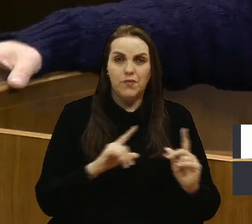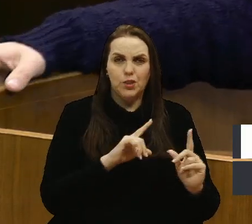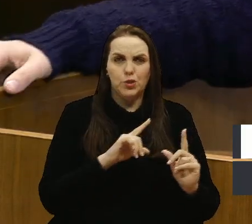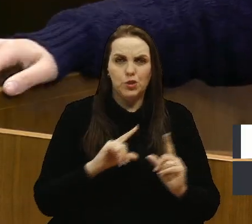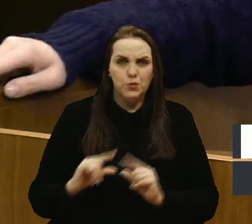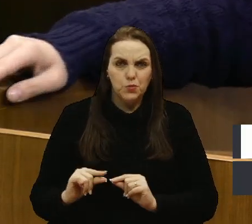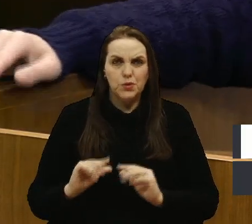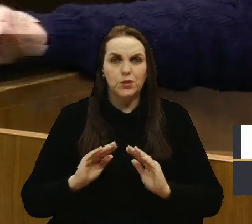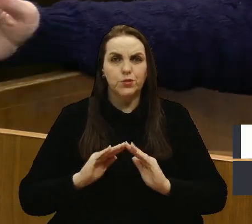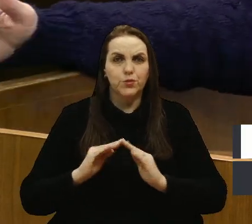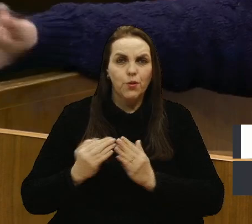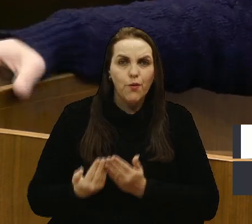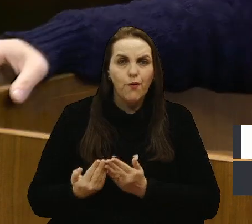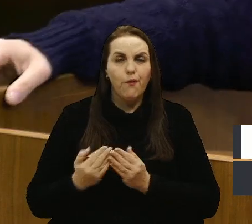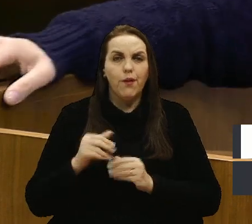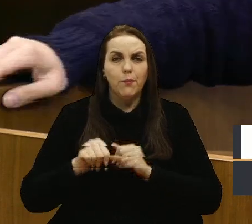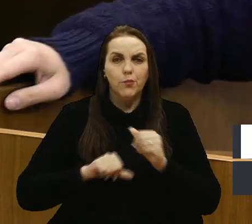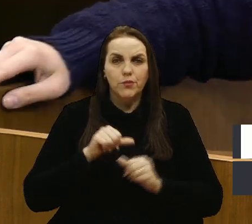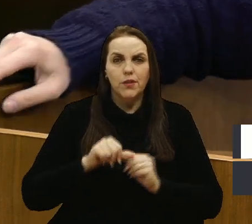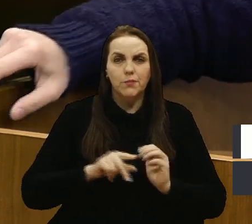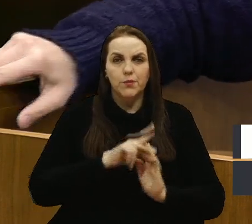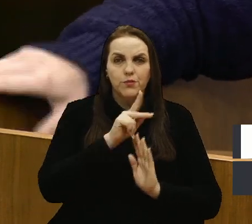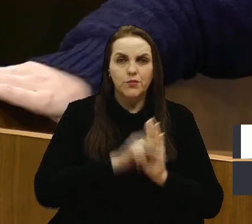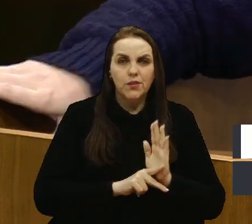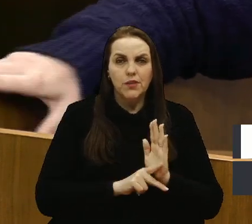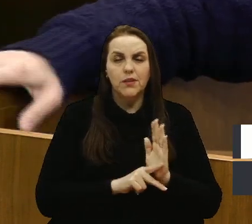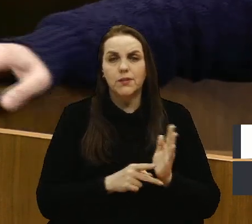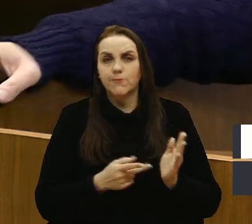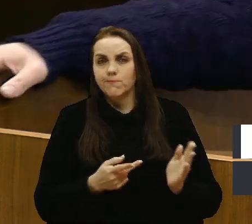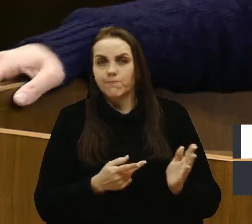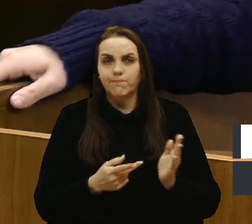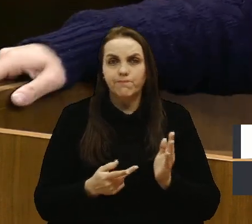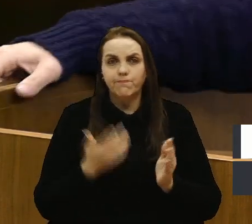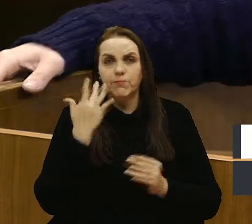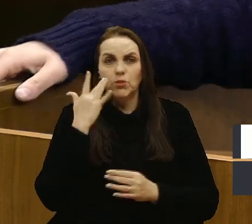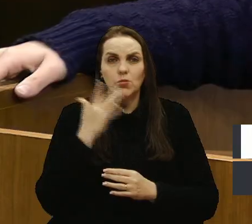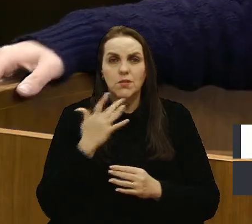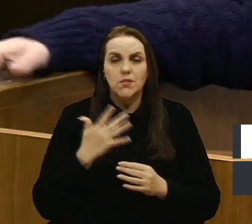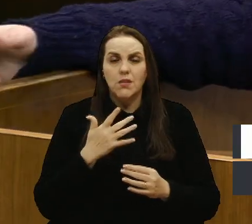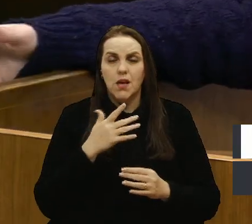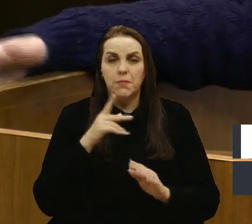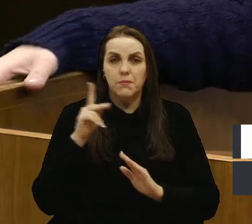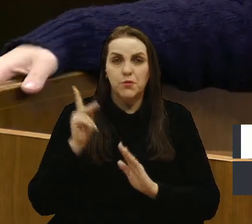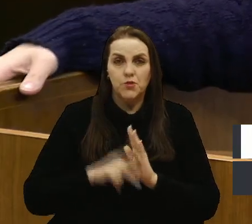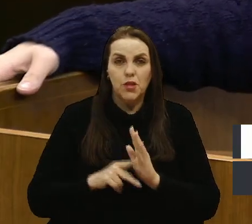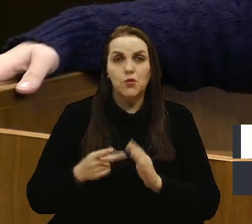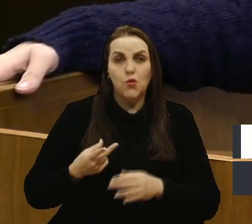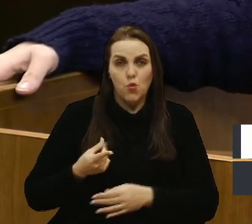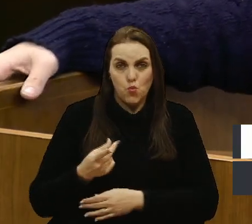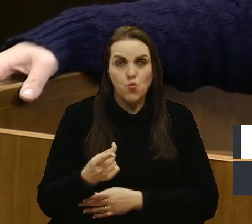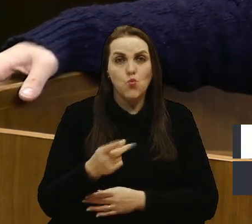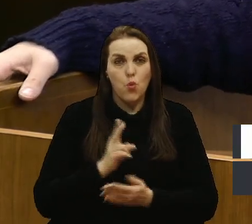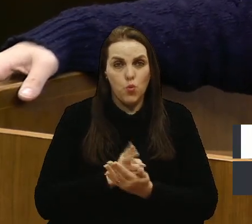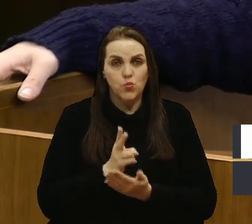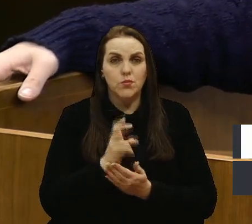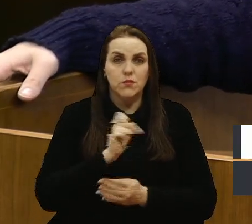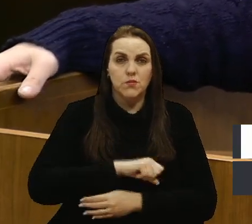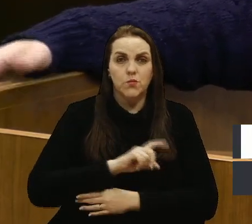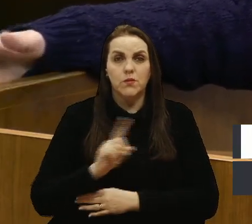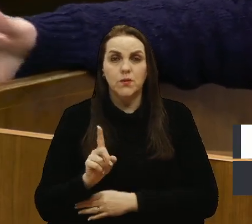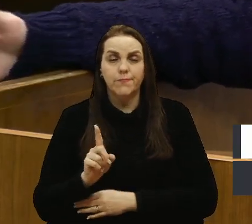de escolas, de mudança no projeto, não se sabe se o projeto perdura ou não perdura. Acho que nós